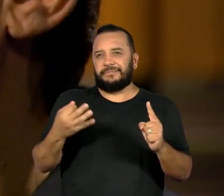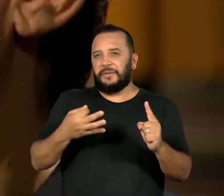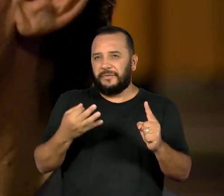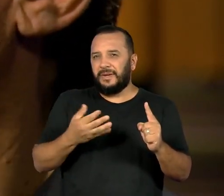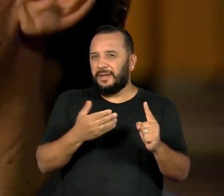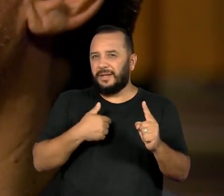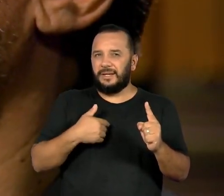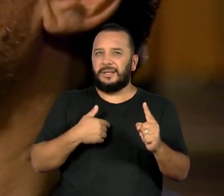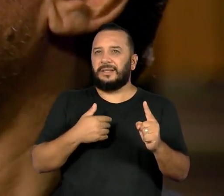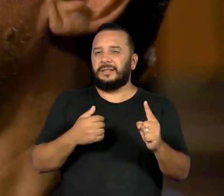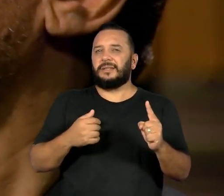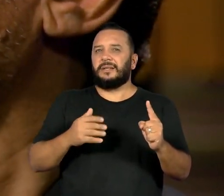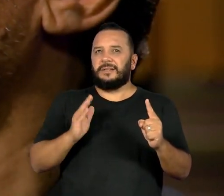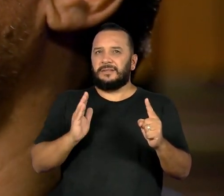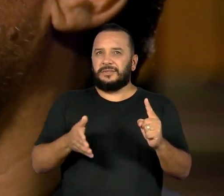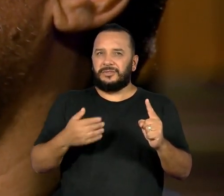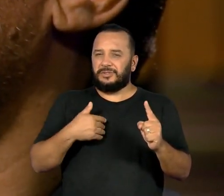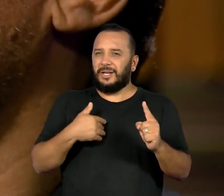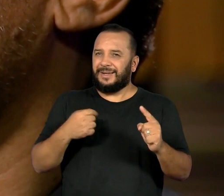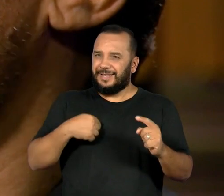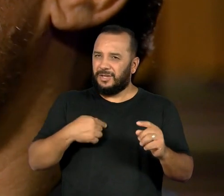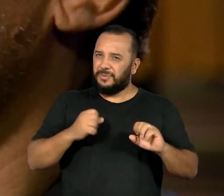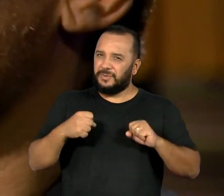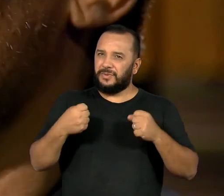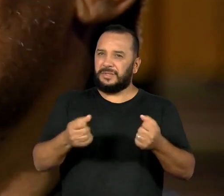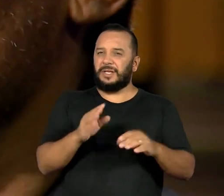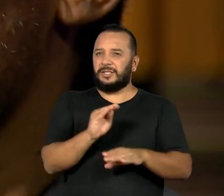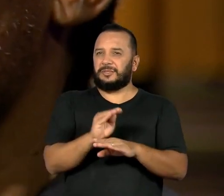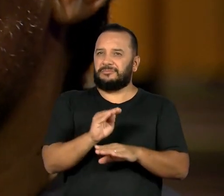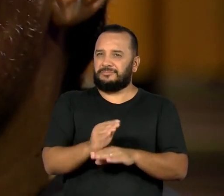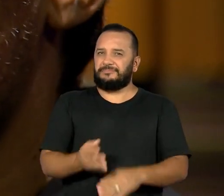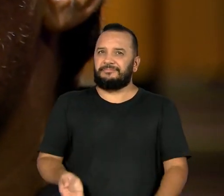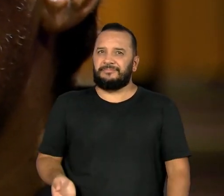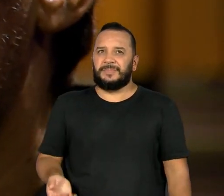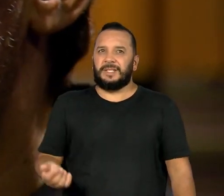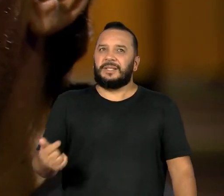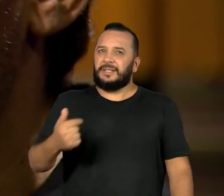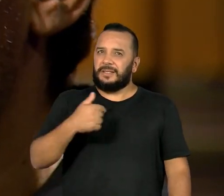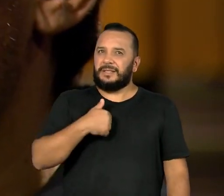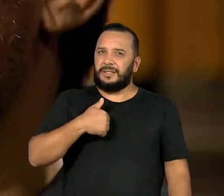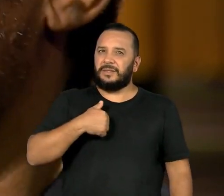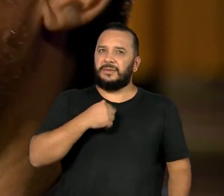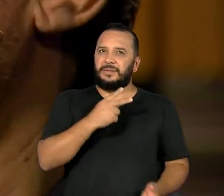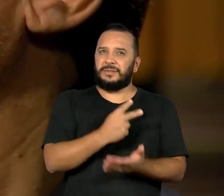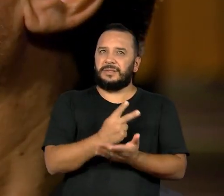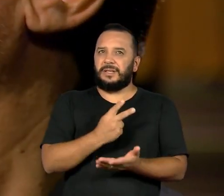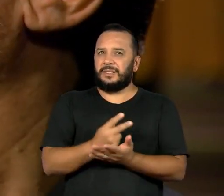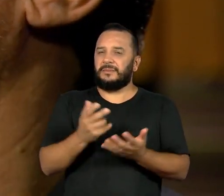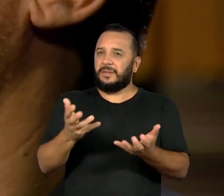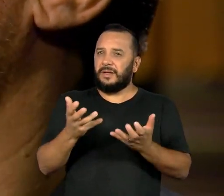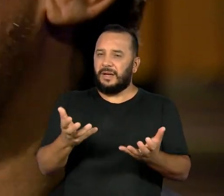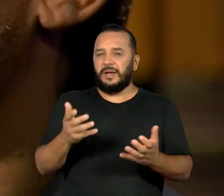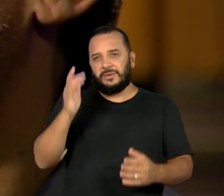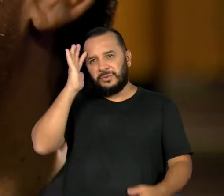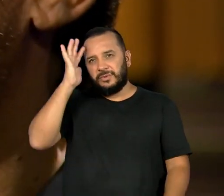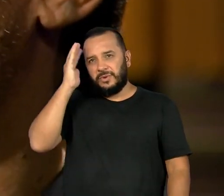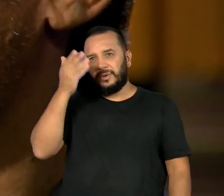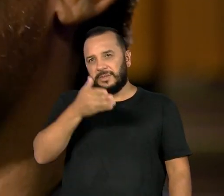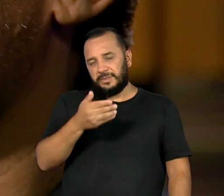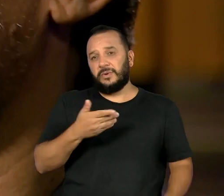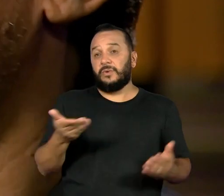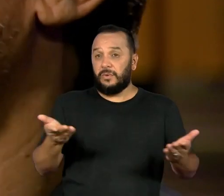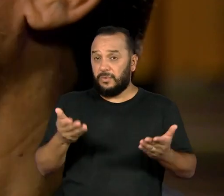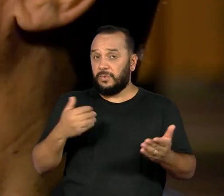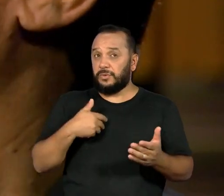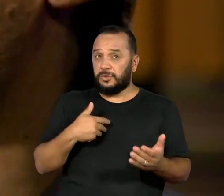tipo de esforço então eu sempre tive atrás desse sonho e tô casado, acho